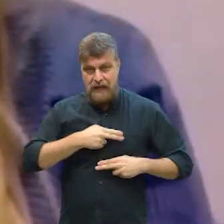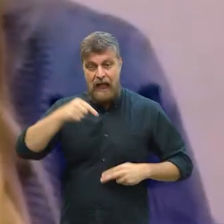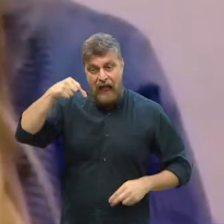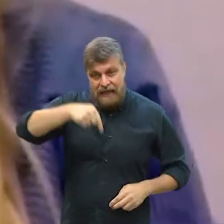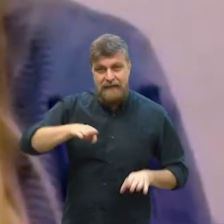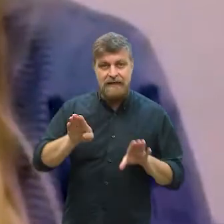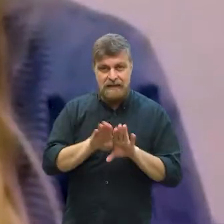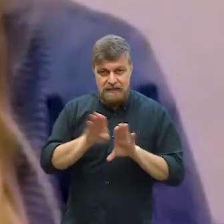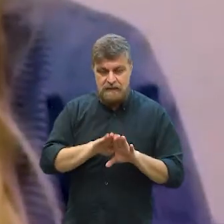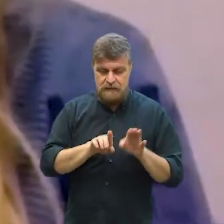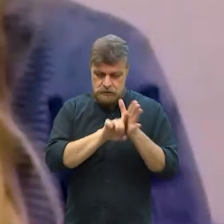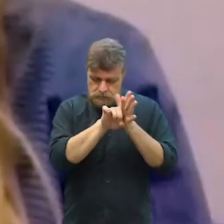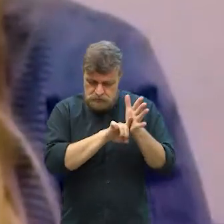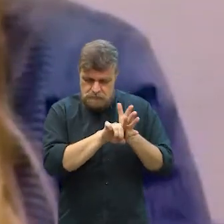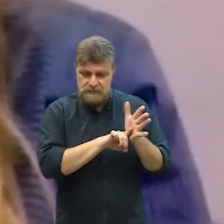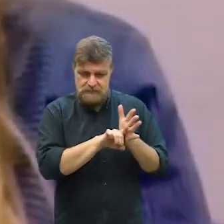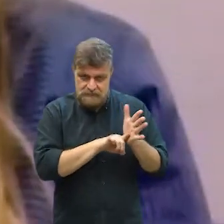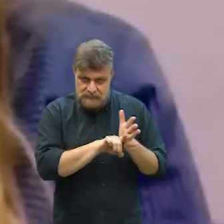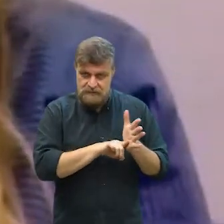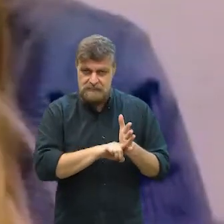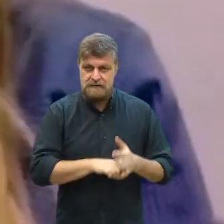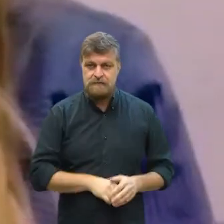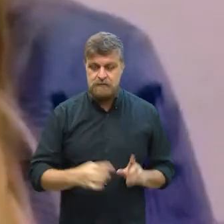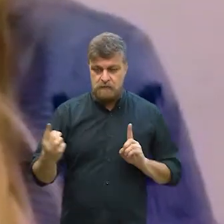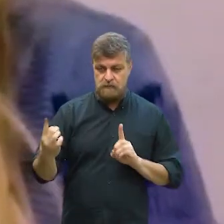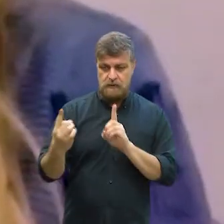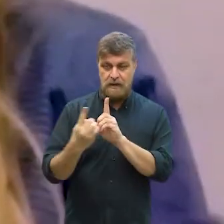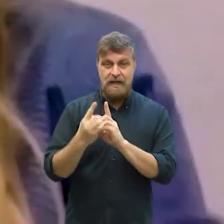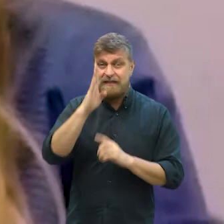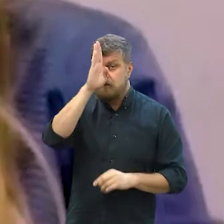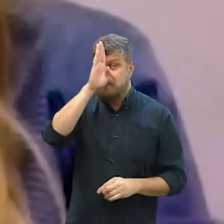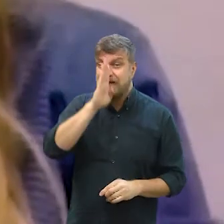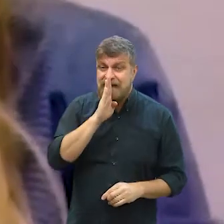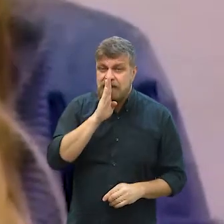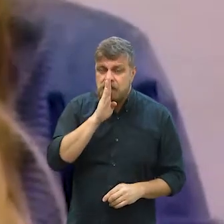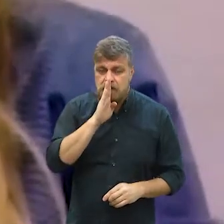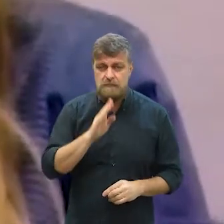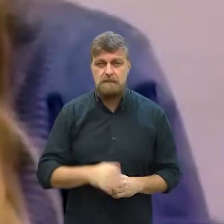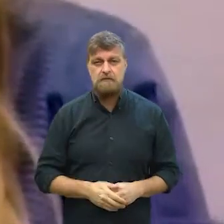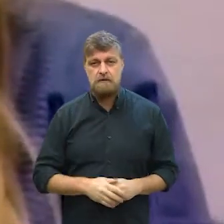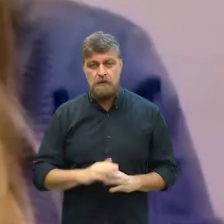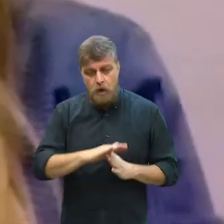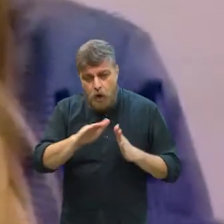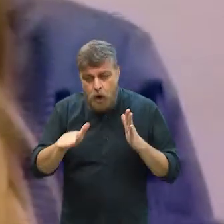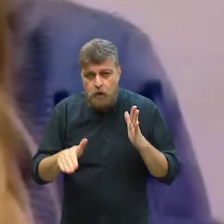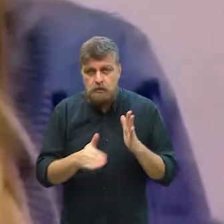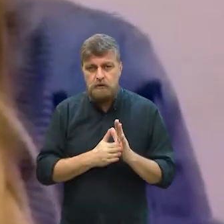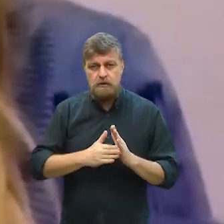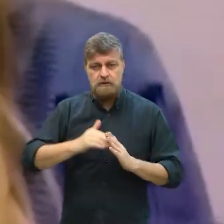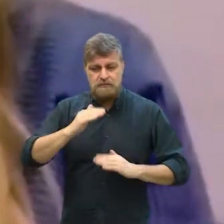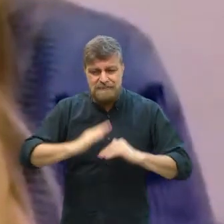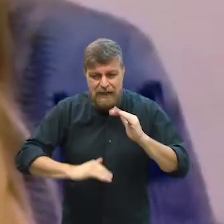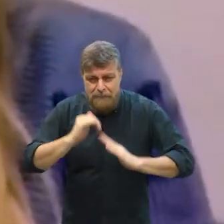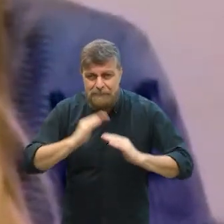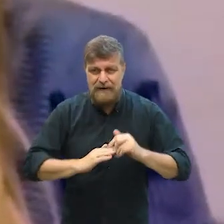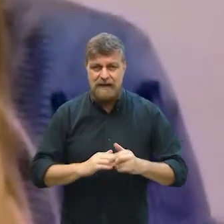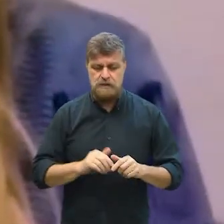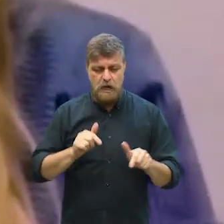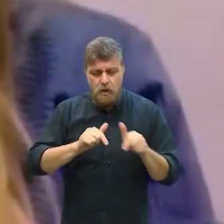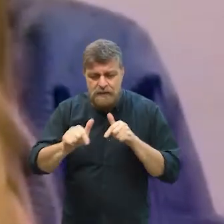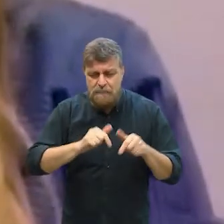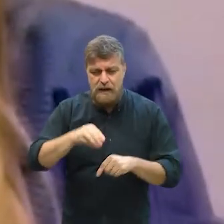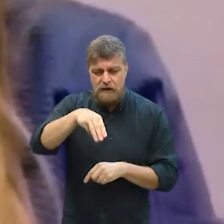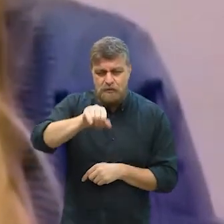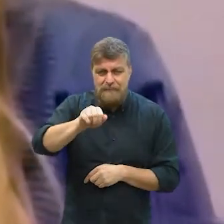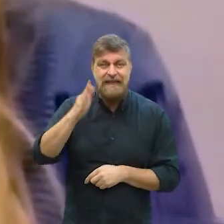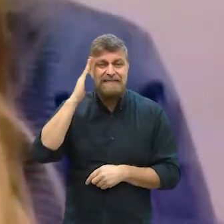escritório do Sebrae, a gente também fez esse levantamento, o nosso atendimento aqui ele é gratuito, tá? Então, todos os serviços ao MEI de